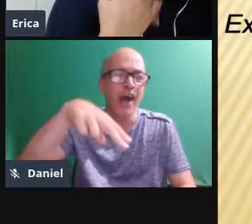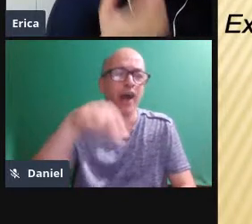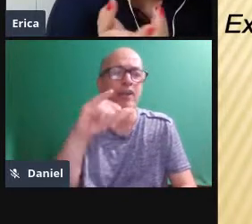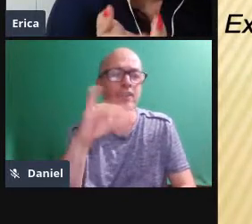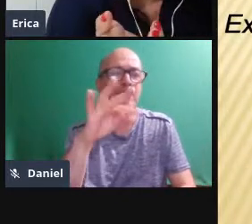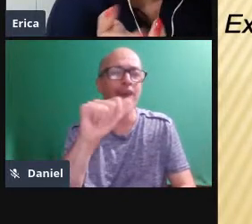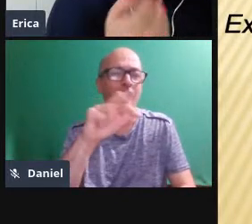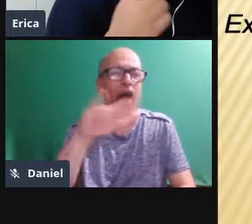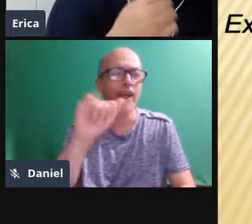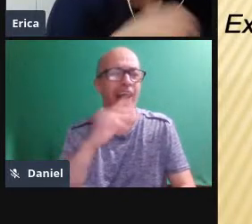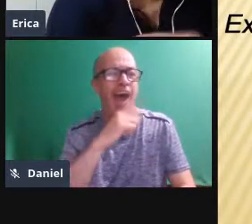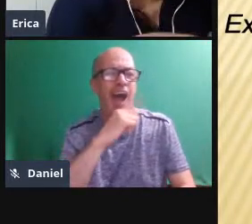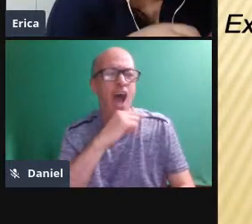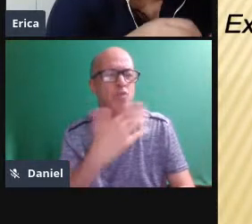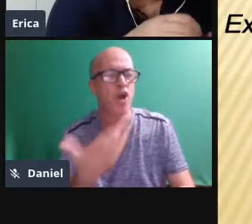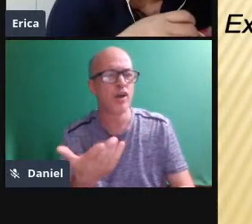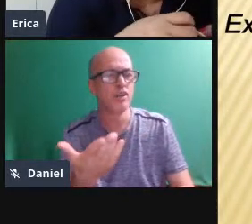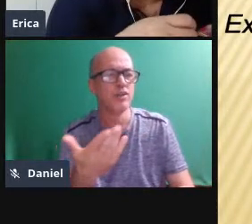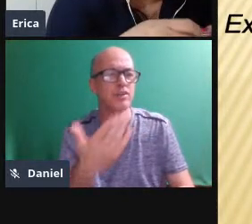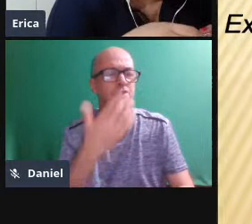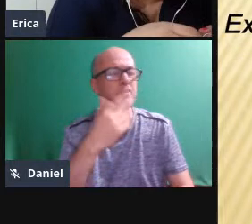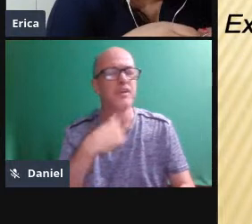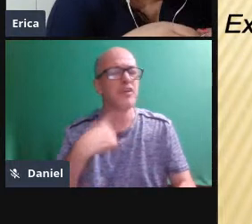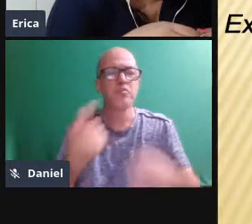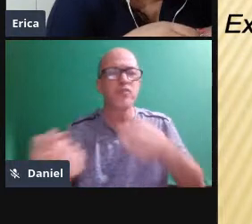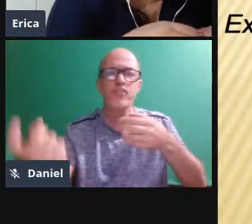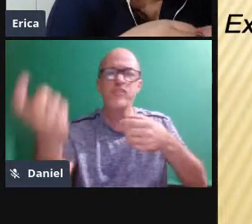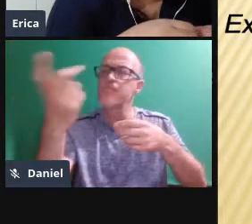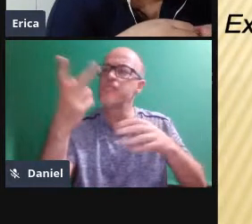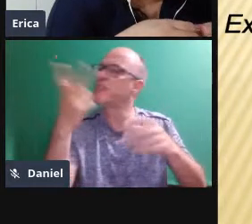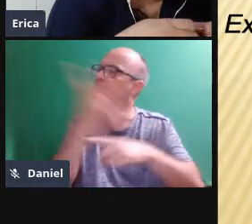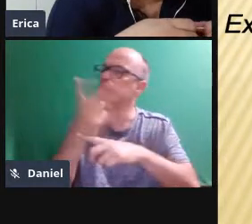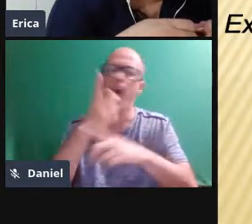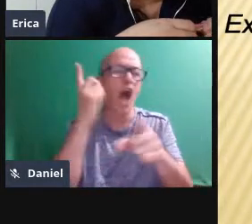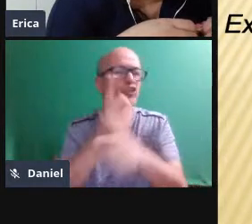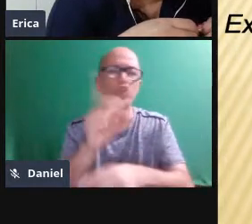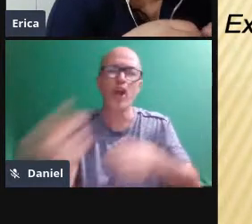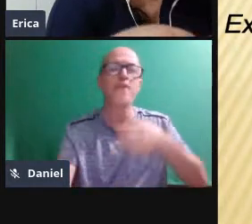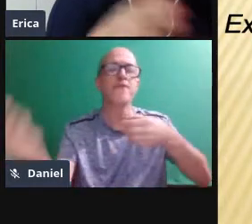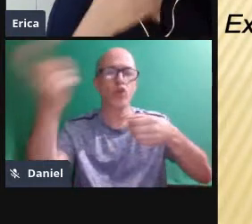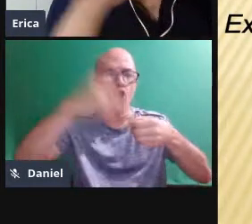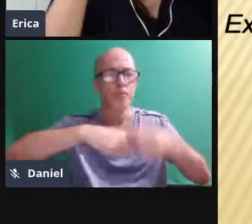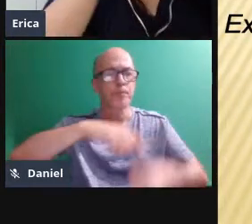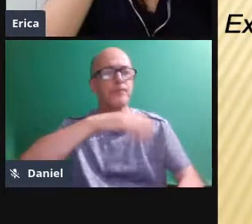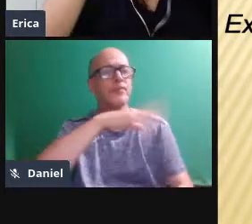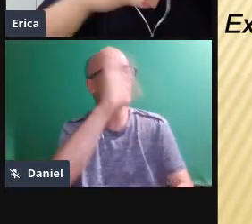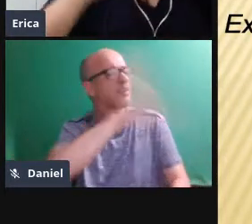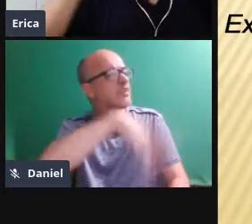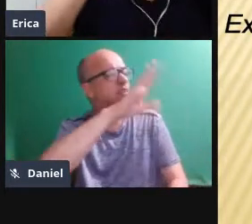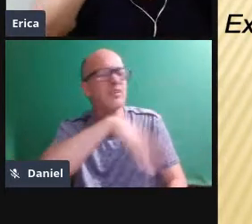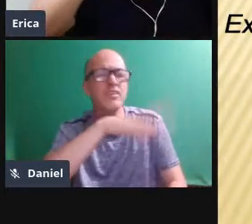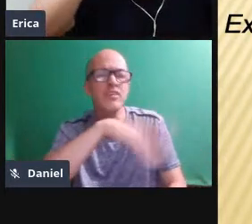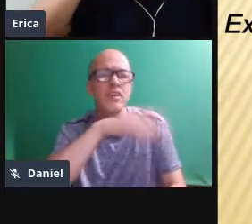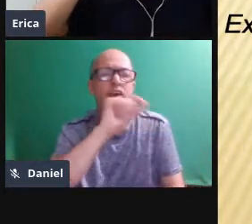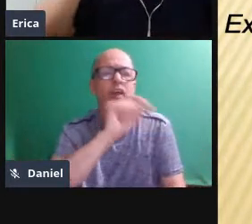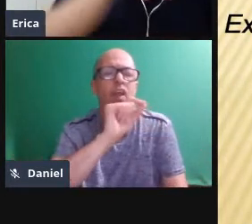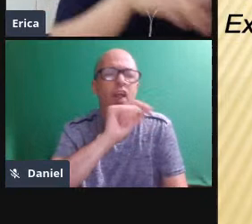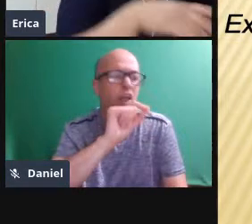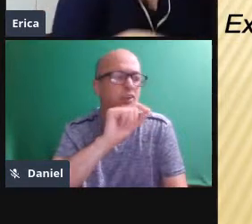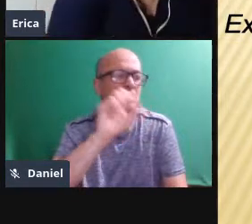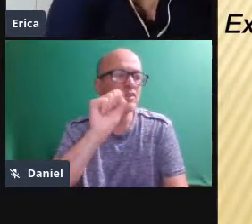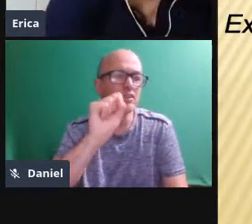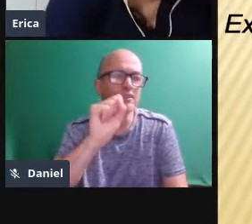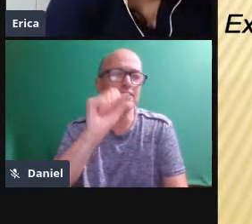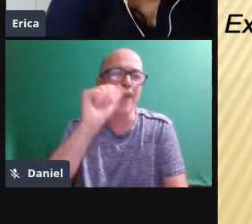água sanitária que serve para lavar. Será que é isso? Aí eu fui procurei em outro lugar. Falei, será que